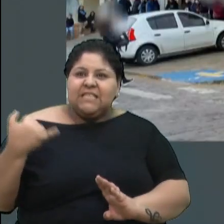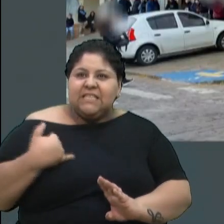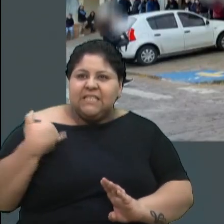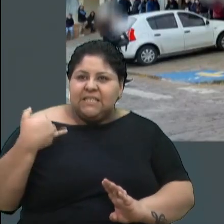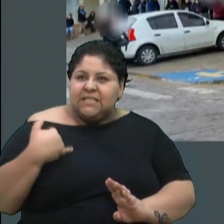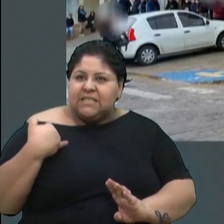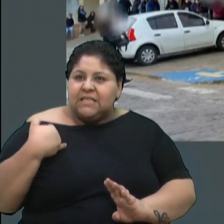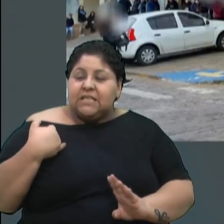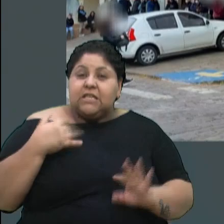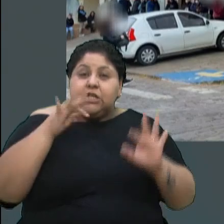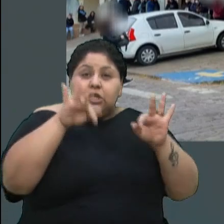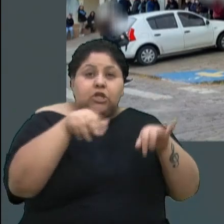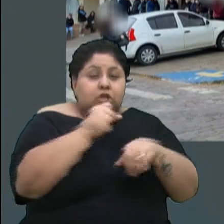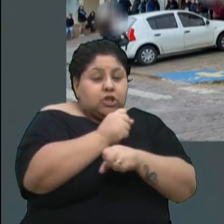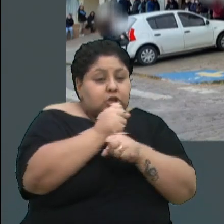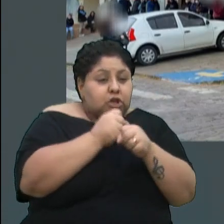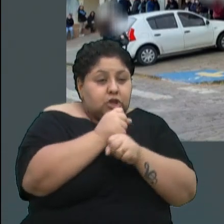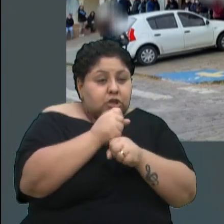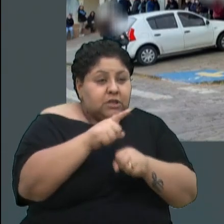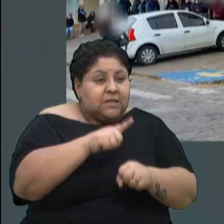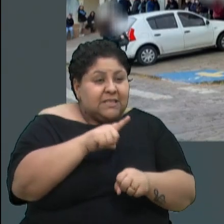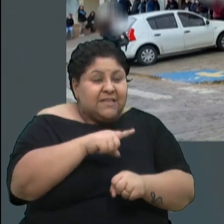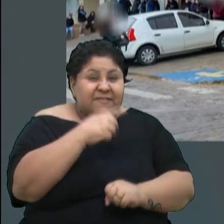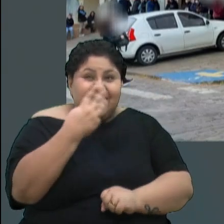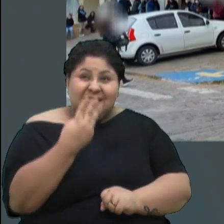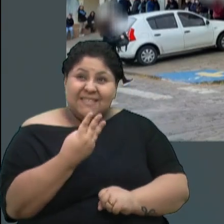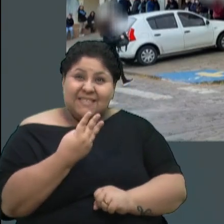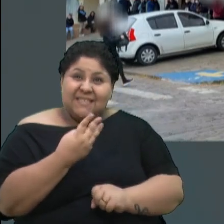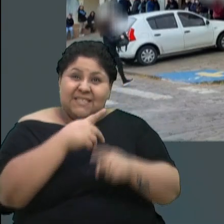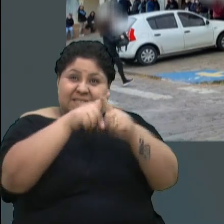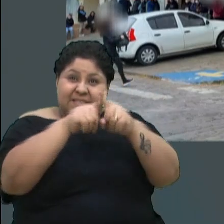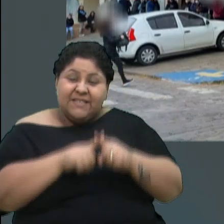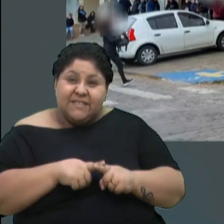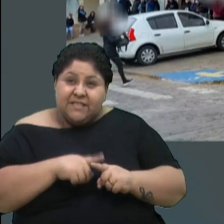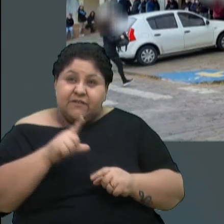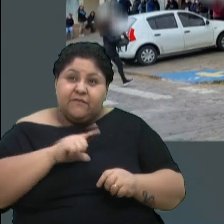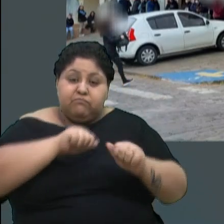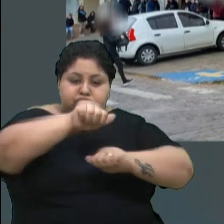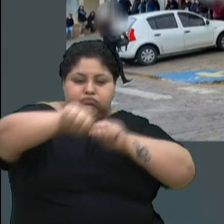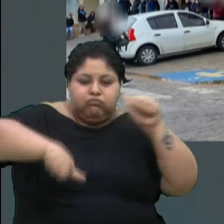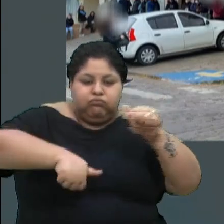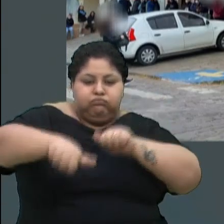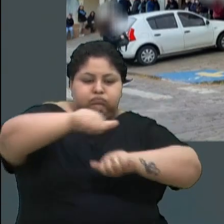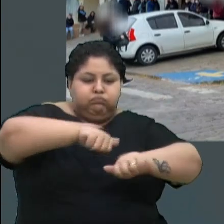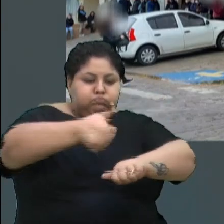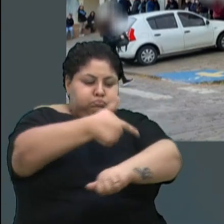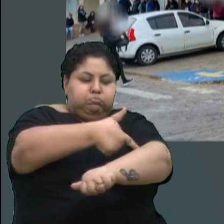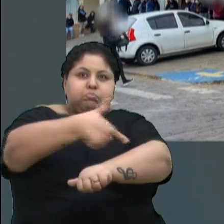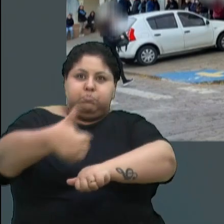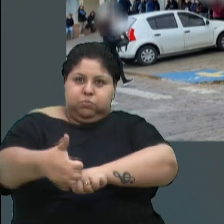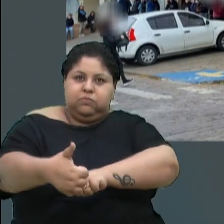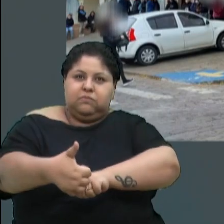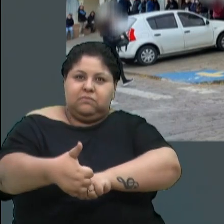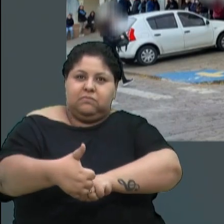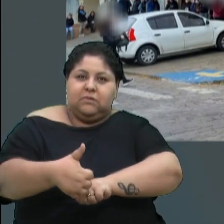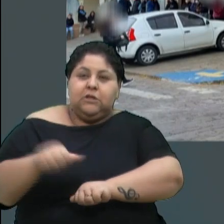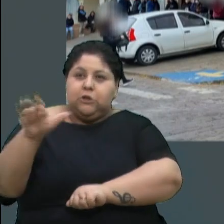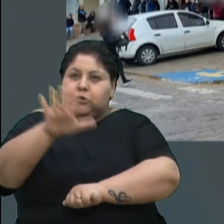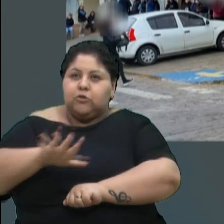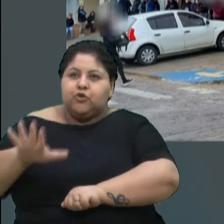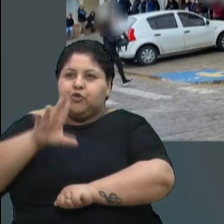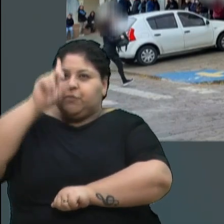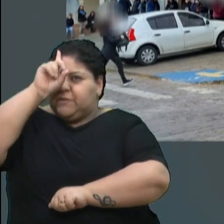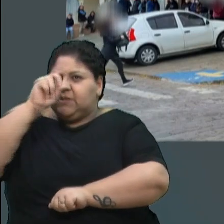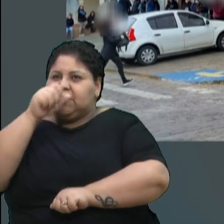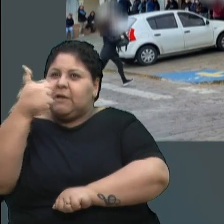no final do ano passado teve três vezes fazendo transfusão de sangue no Hospital Geral ali essa primeira senhora